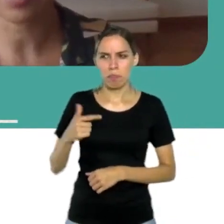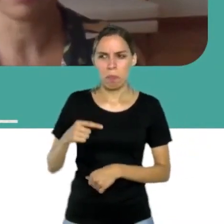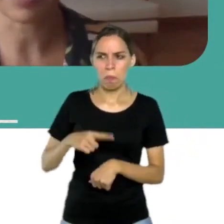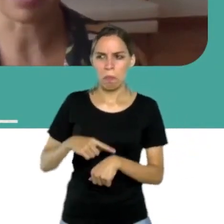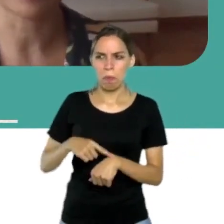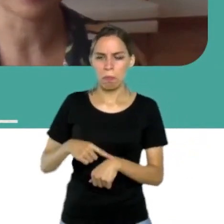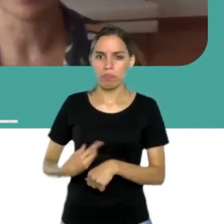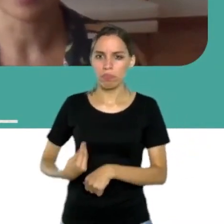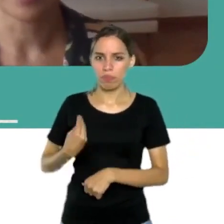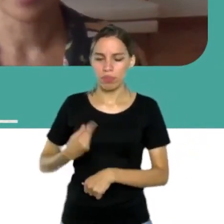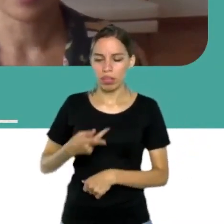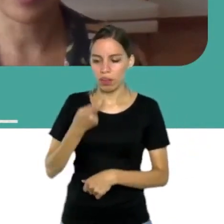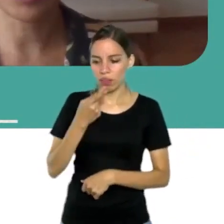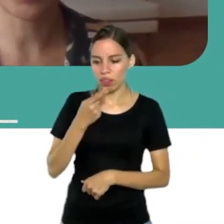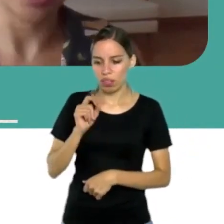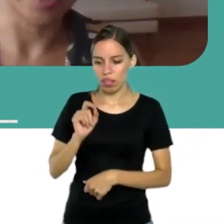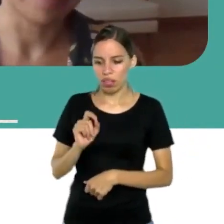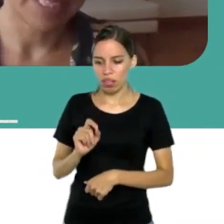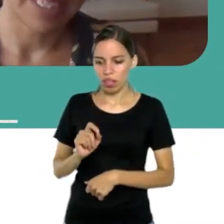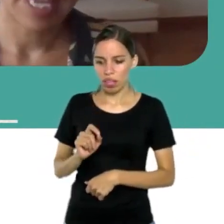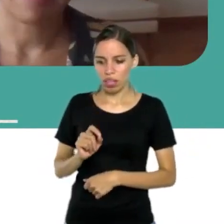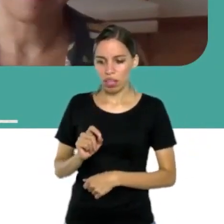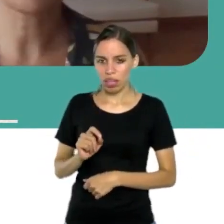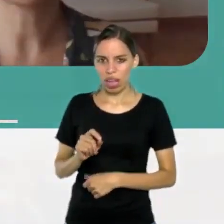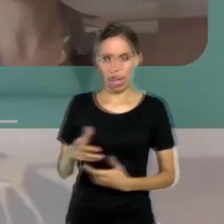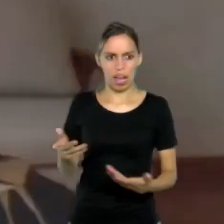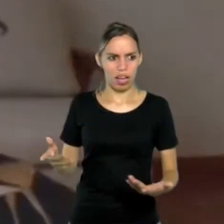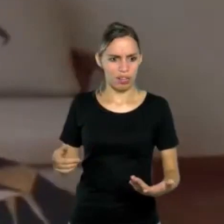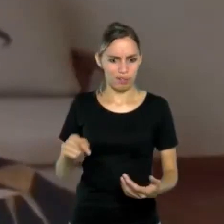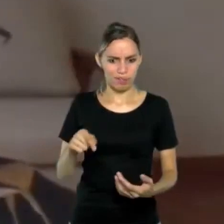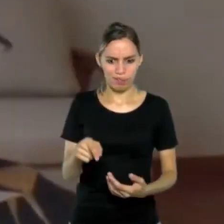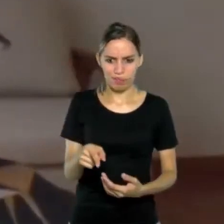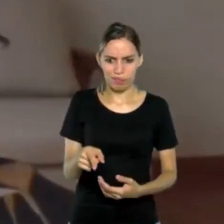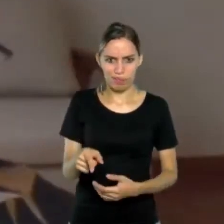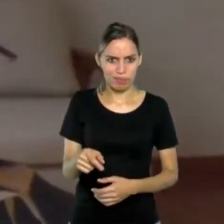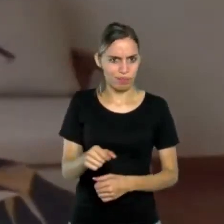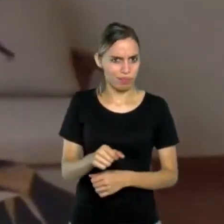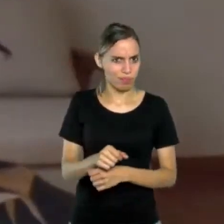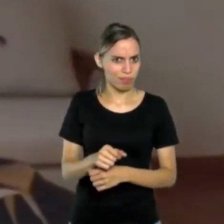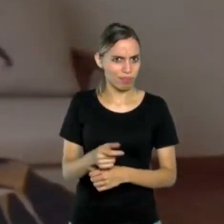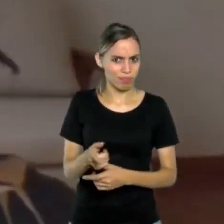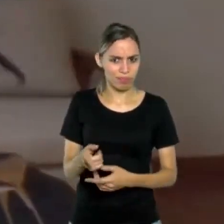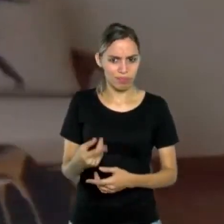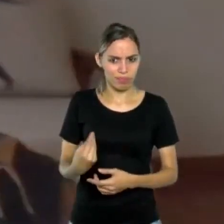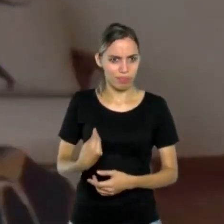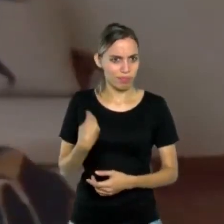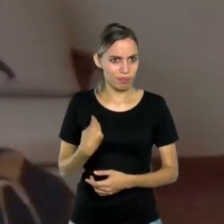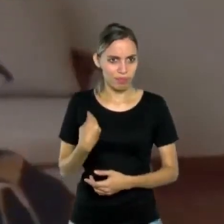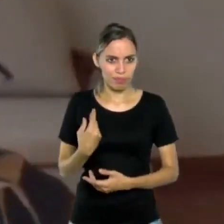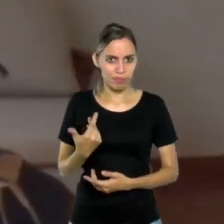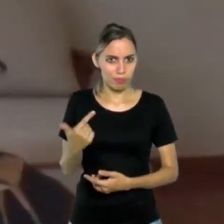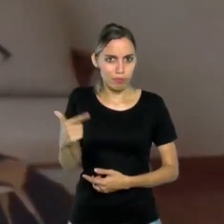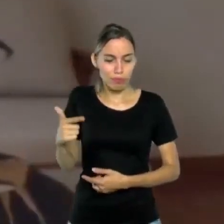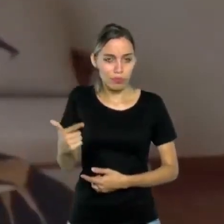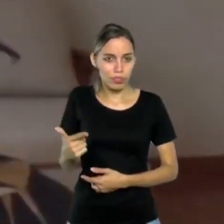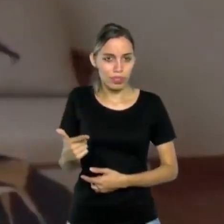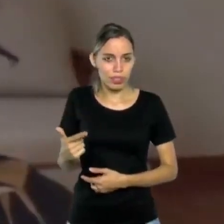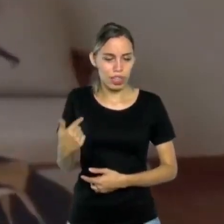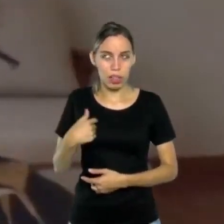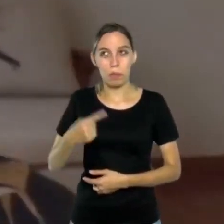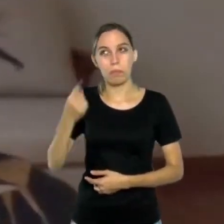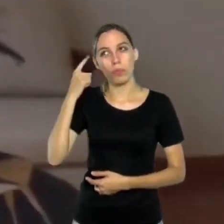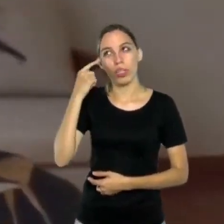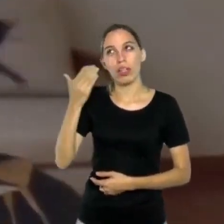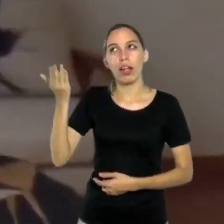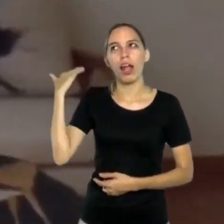falar, isso aqui não existia. Mesmo quando, em momentos que eu lembro, assim, falo assim, aqui eu estava escrevendo pouco, né? A gente sempre